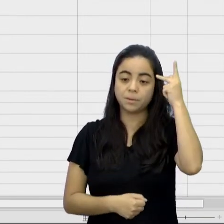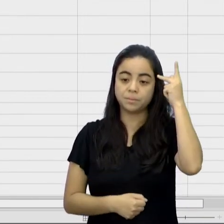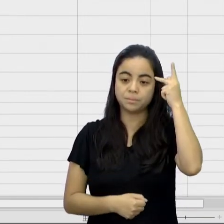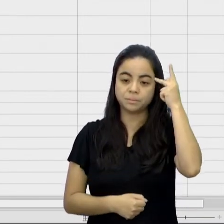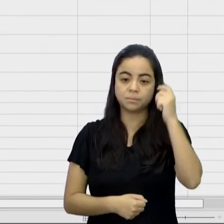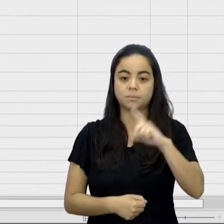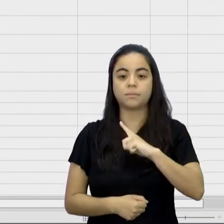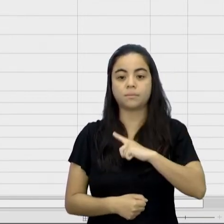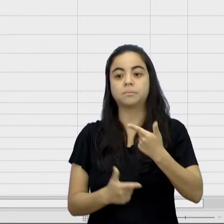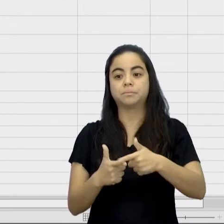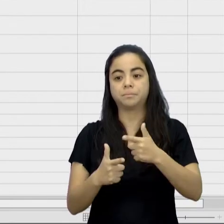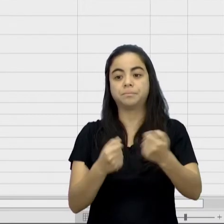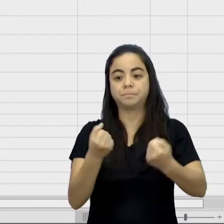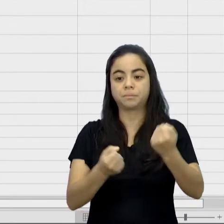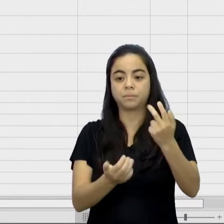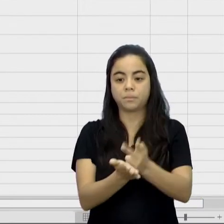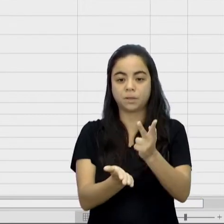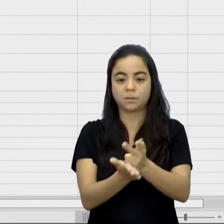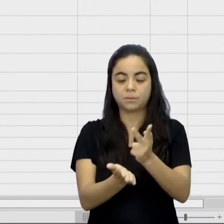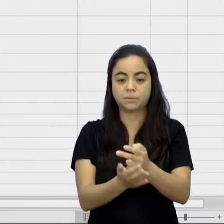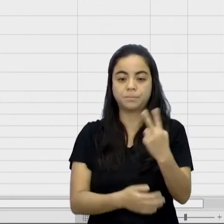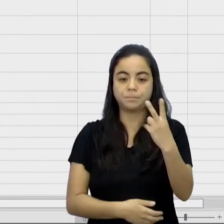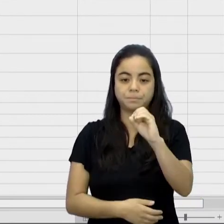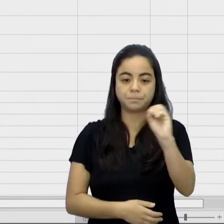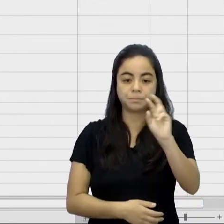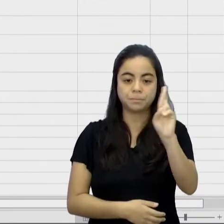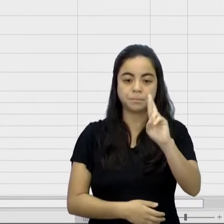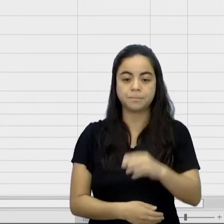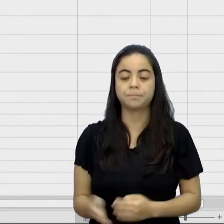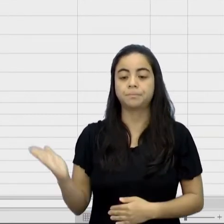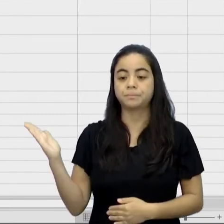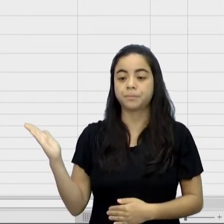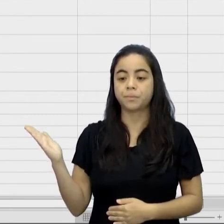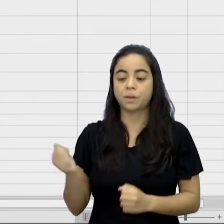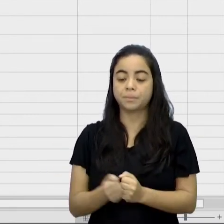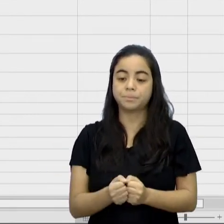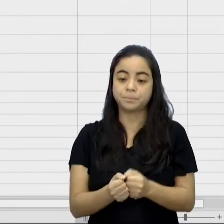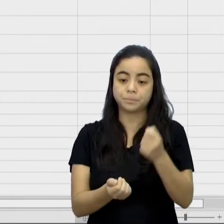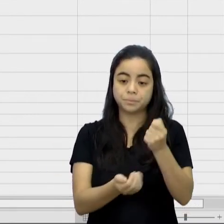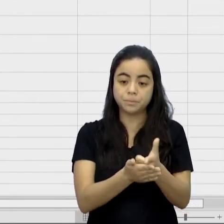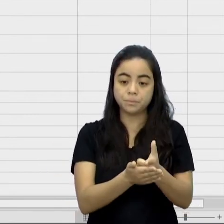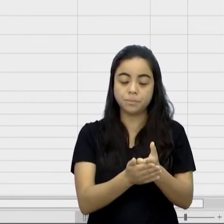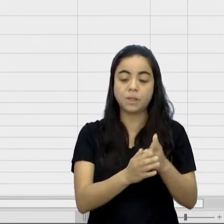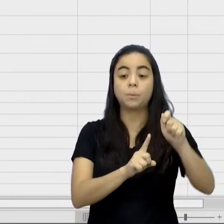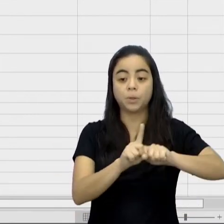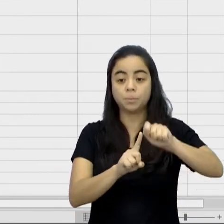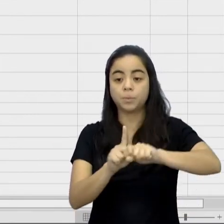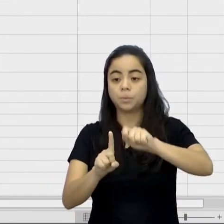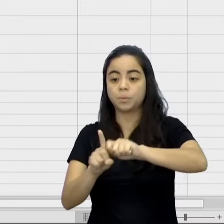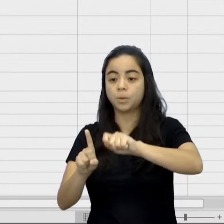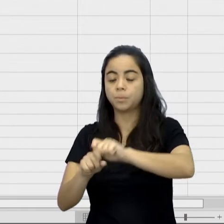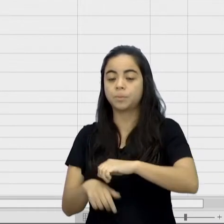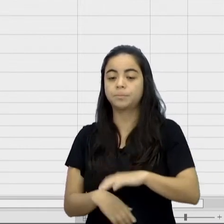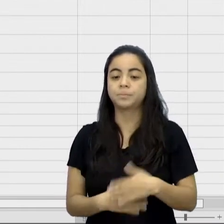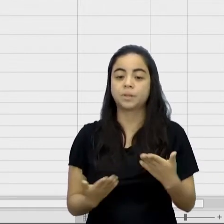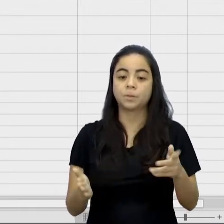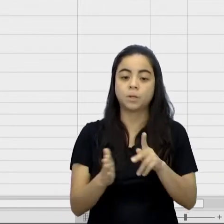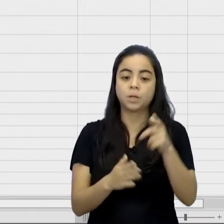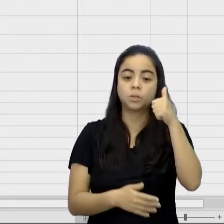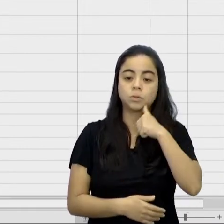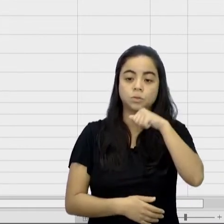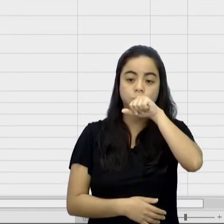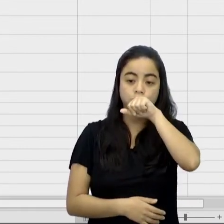sempre bate uma. 200 e compra parcelada. Esse mês é mês do Dia das Mães, né? Se a gente